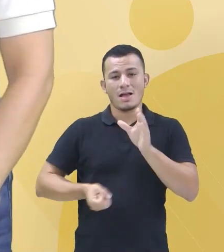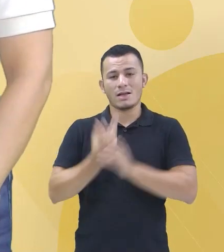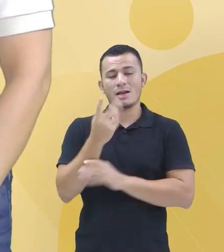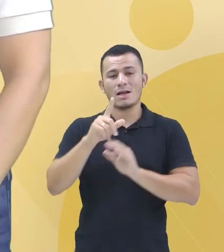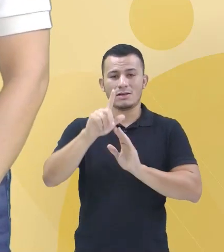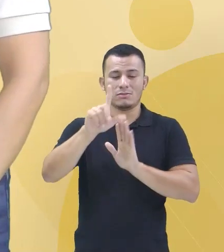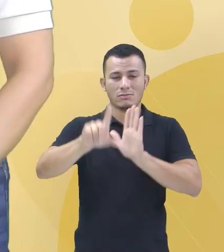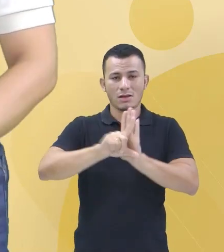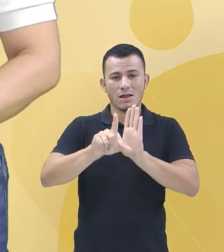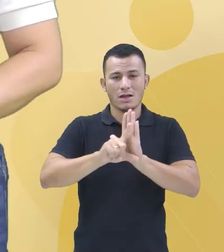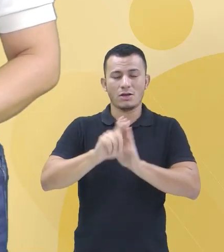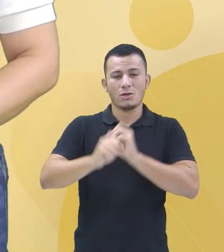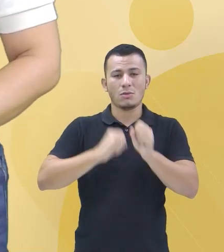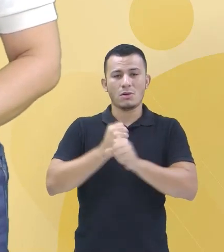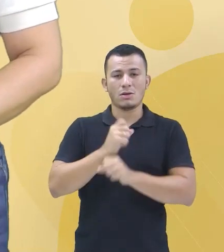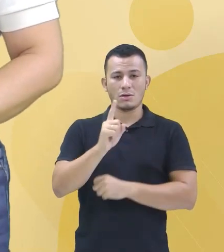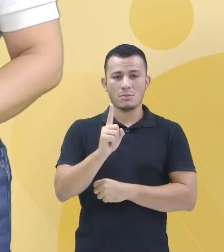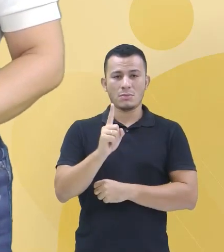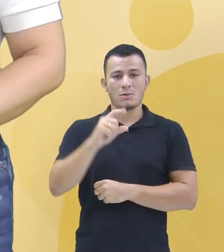brasileiro em